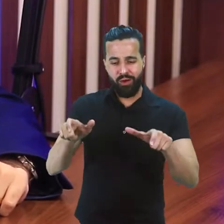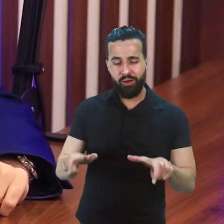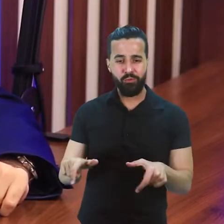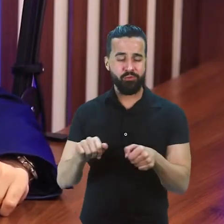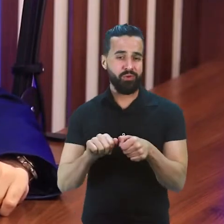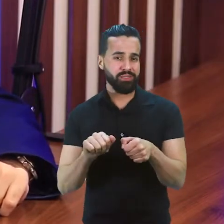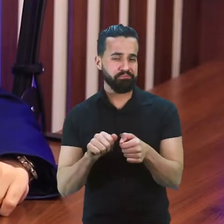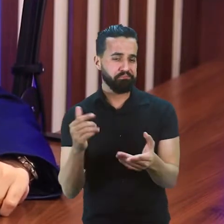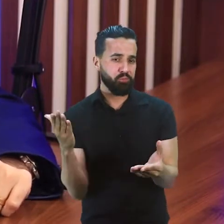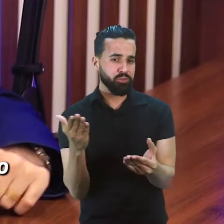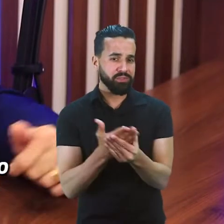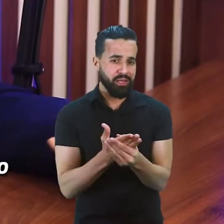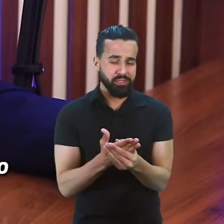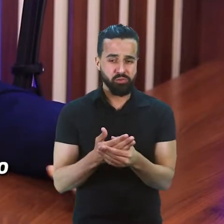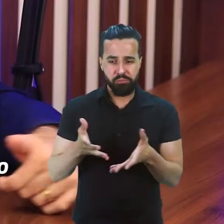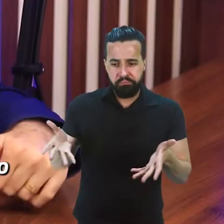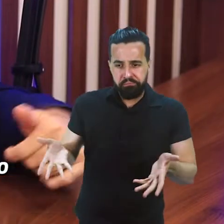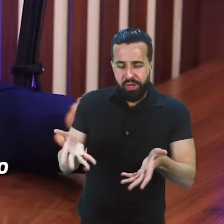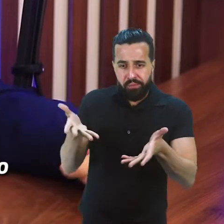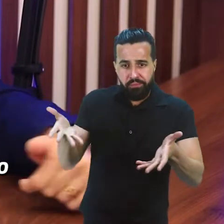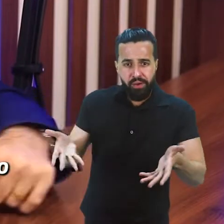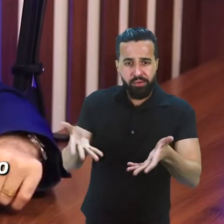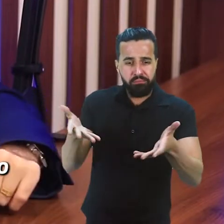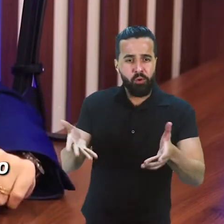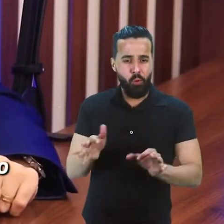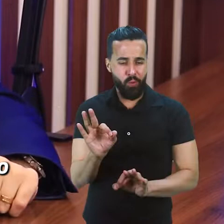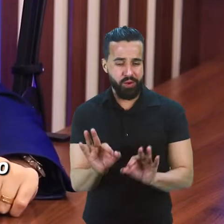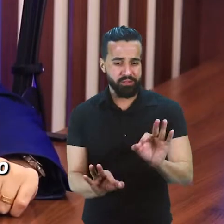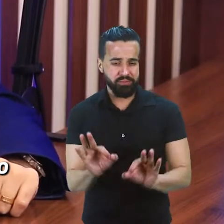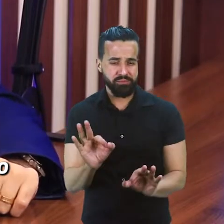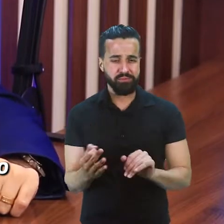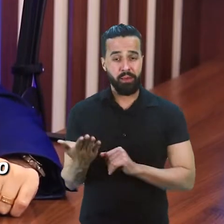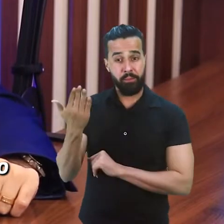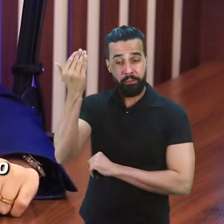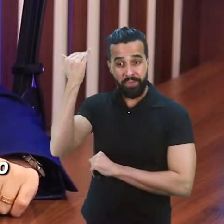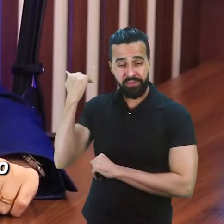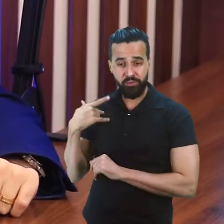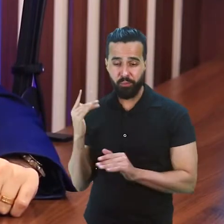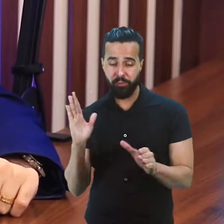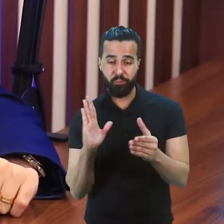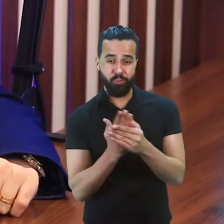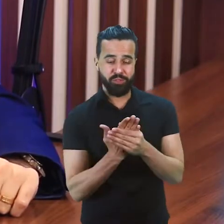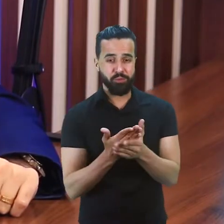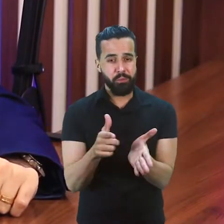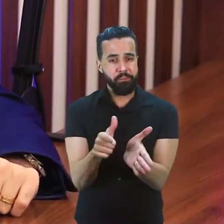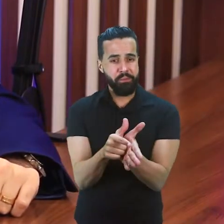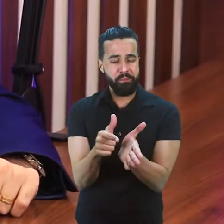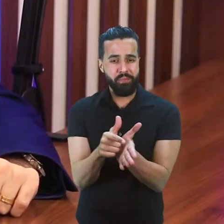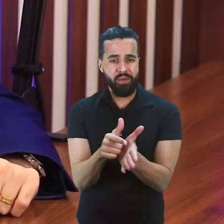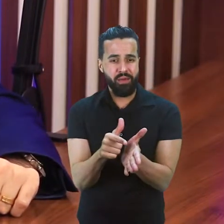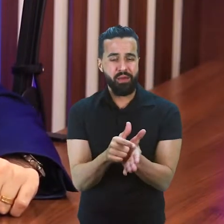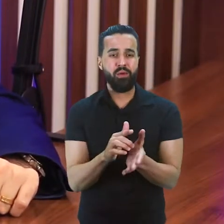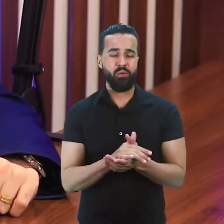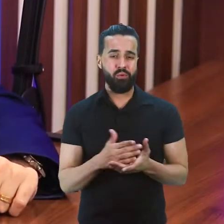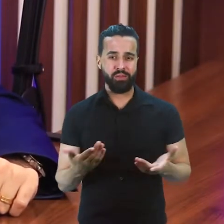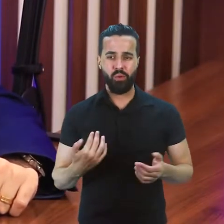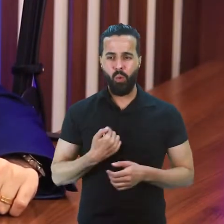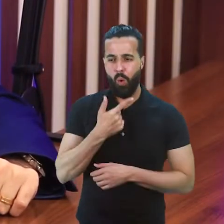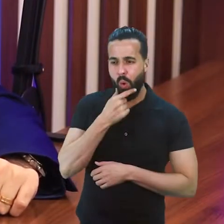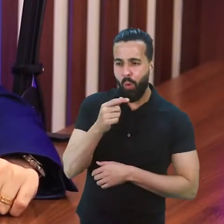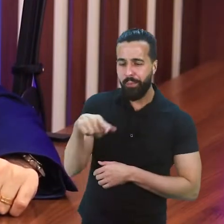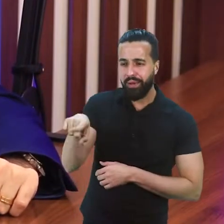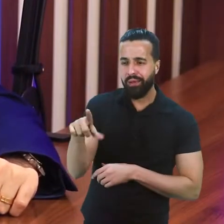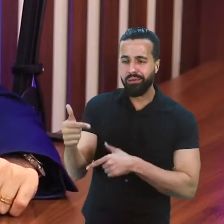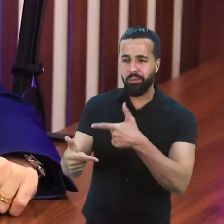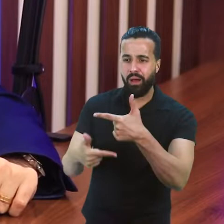processos andar, porque naquela época os processos tudo físico, né, Antônio? Chegava lá no balcão, mais era homem trabalhando, então uma estagiária pedir